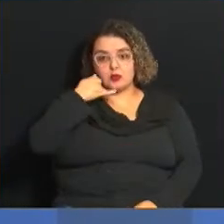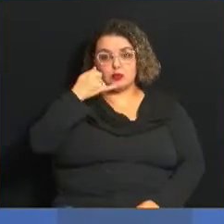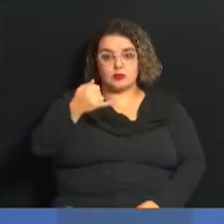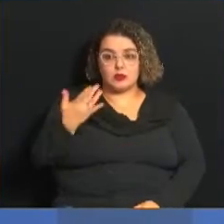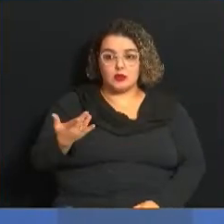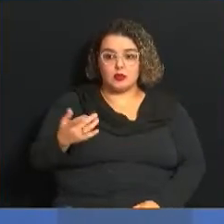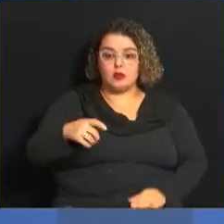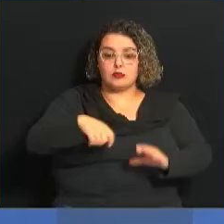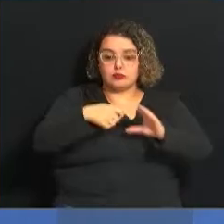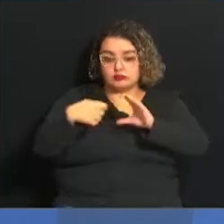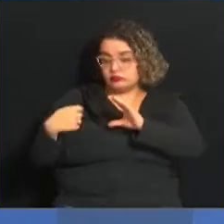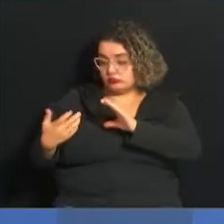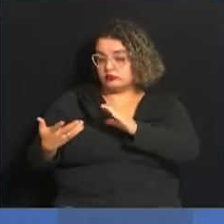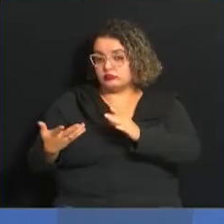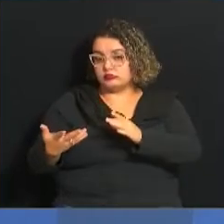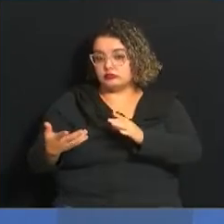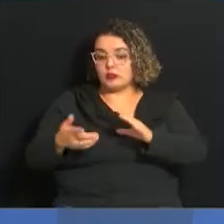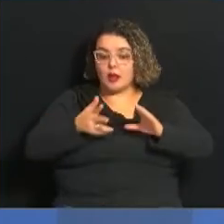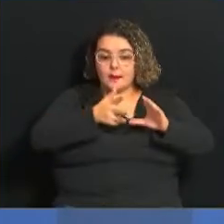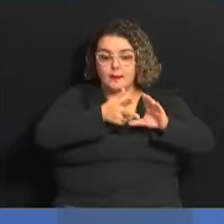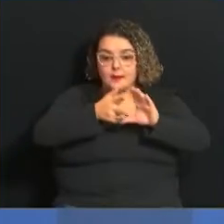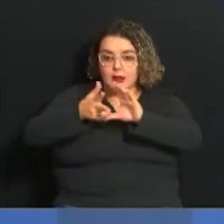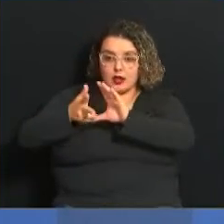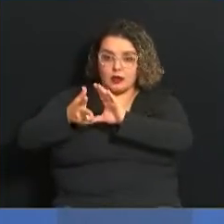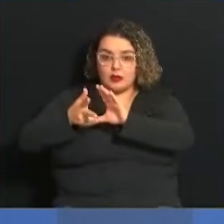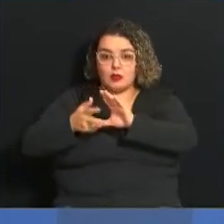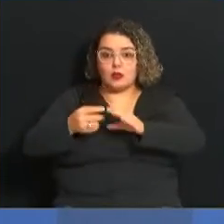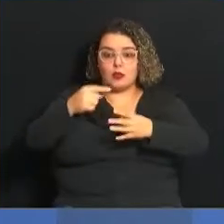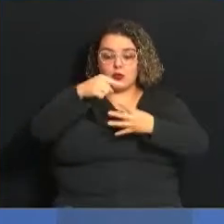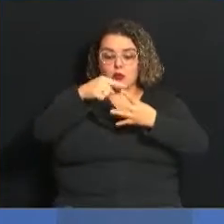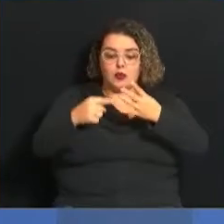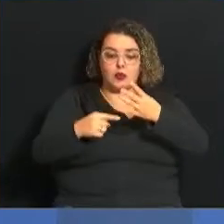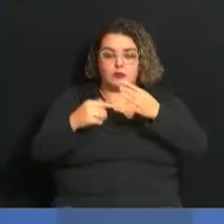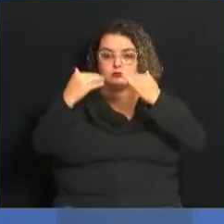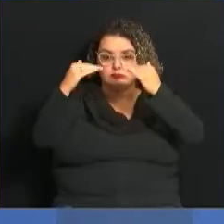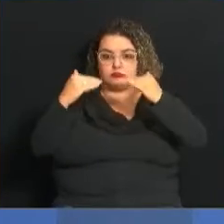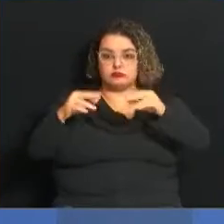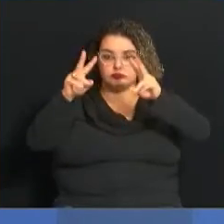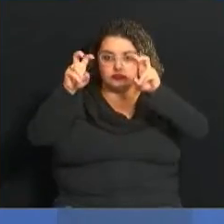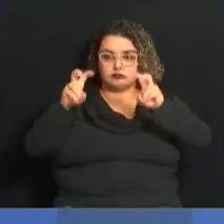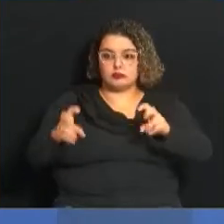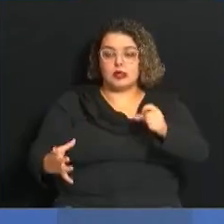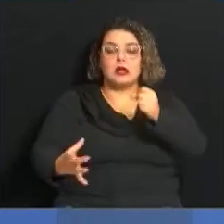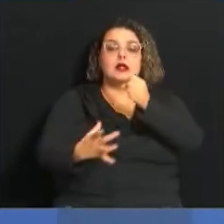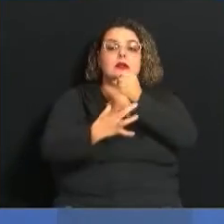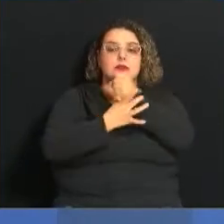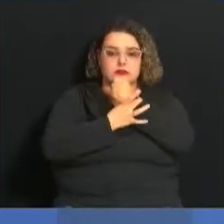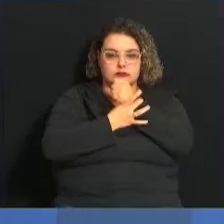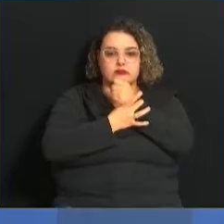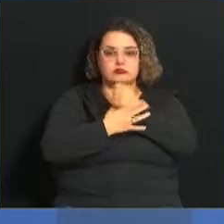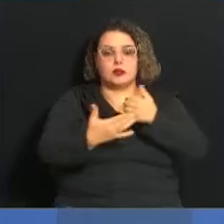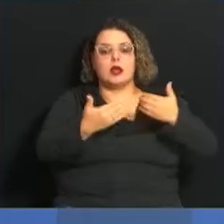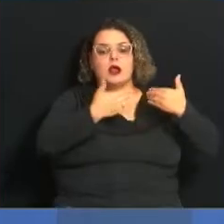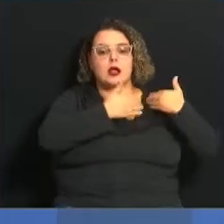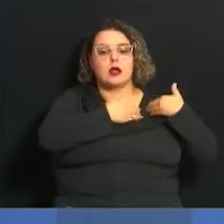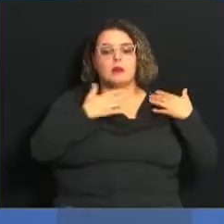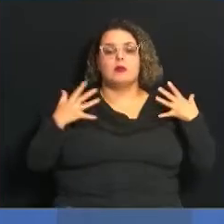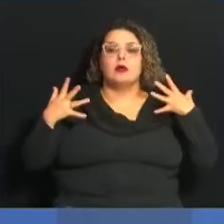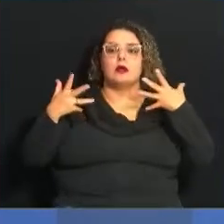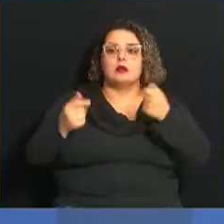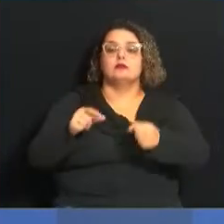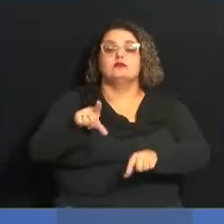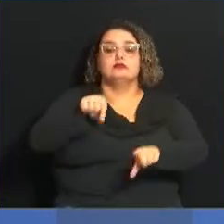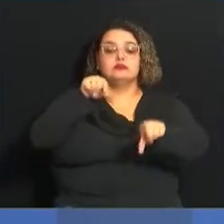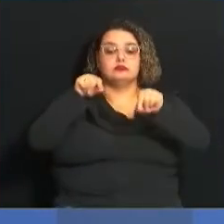câmeras digitais, escolhendo 4 subtemas. São eles: segurança no trânsito, responsabilidade de todos, escolhas